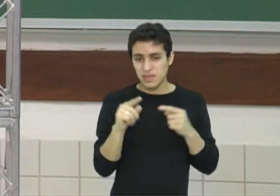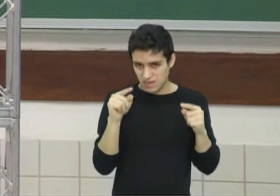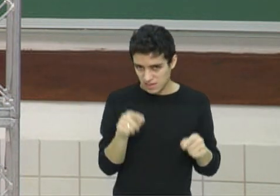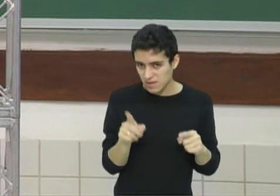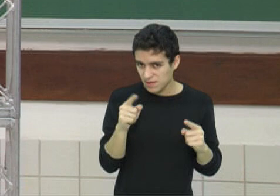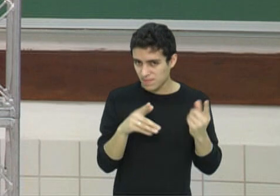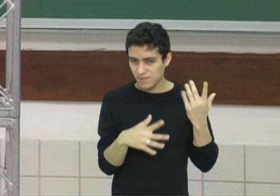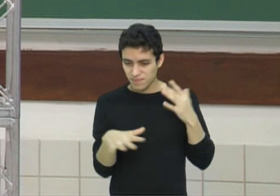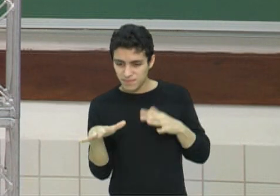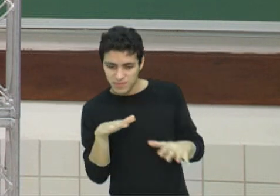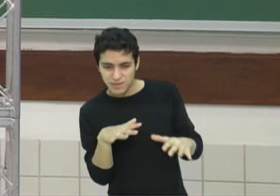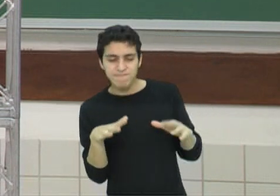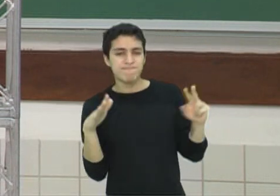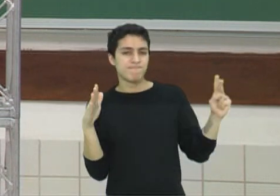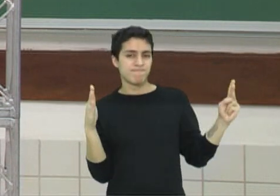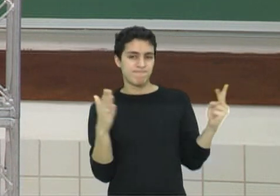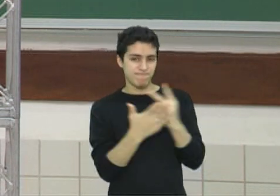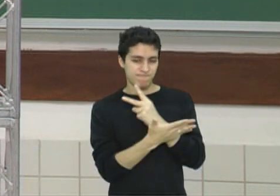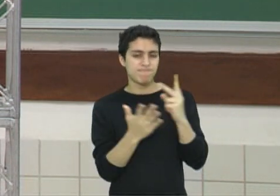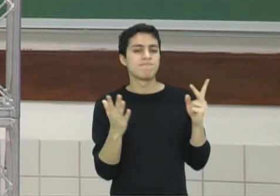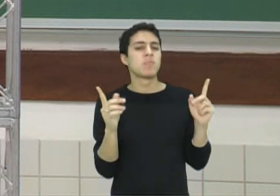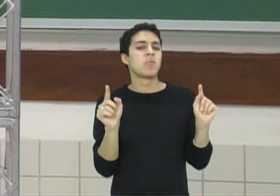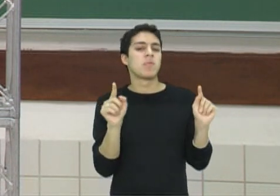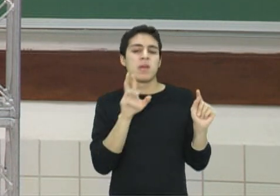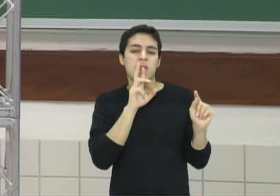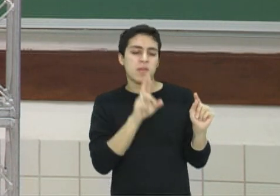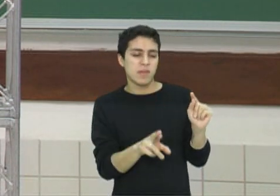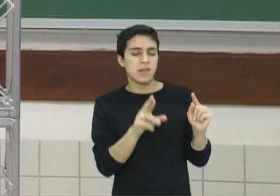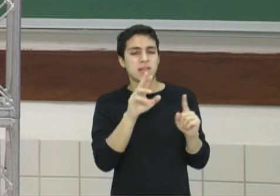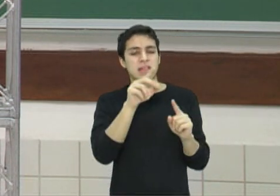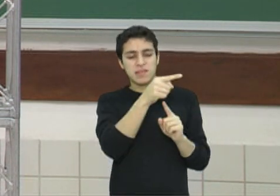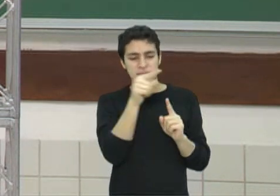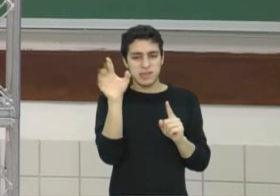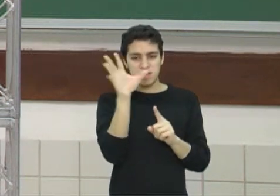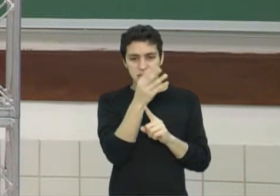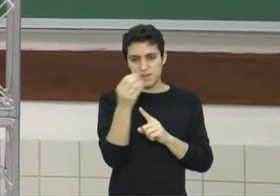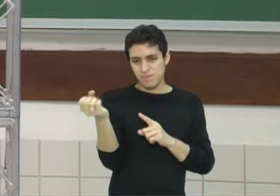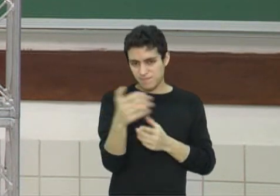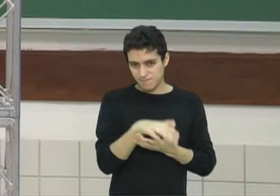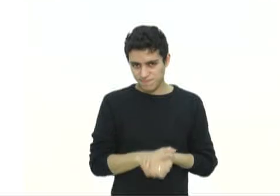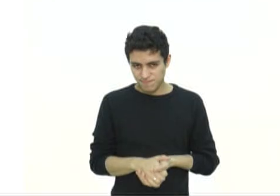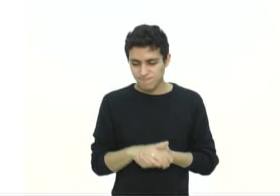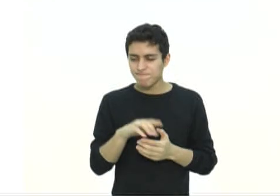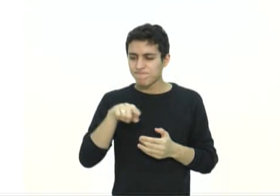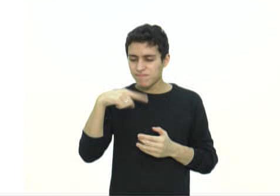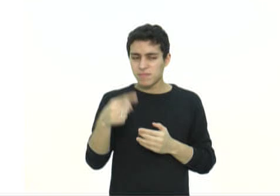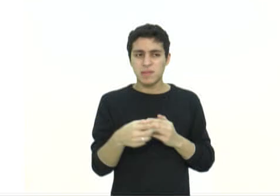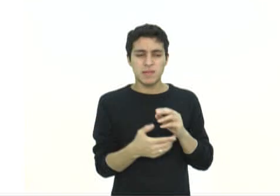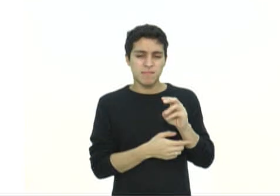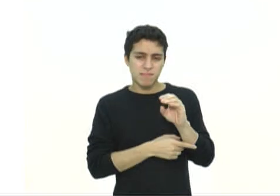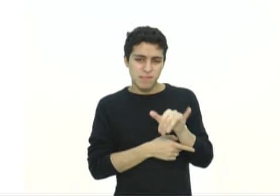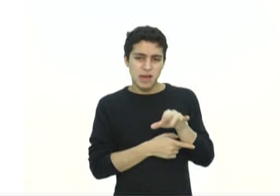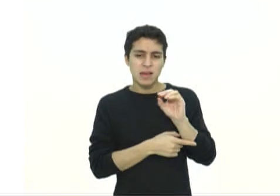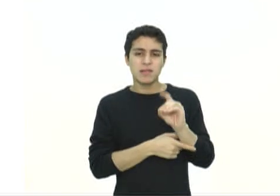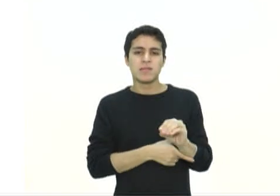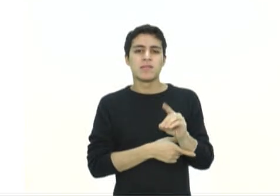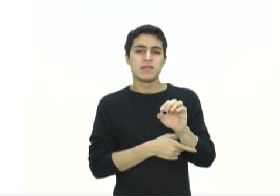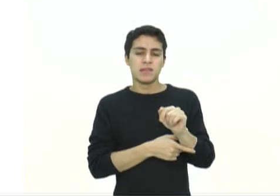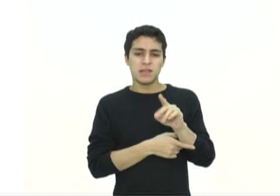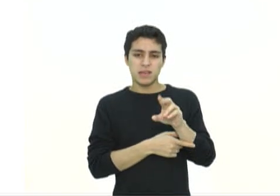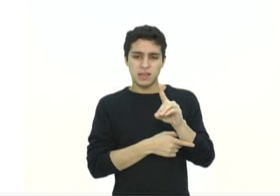foi um movimento que acontece com relação ao resultado da Semana Arte Moderna. Logo em seguida, Mário de Andrade escreve